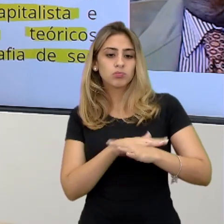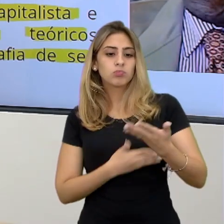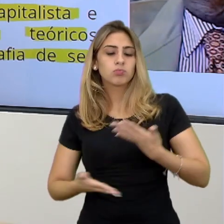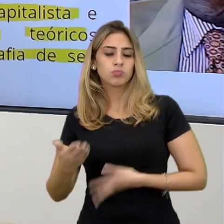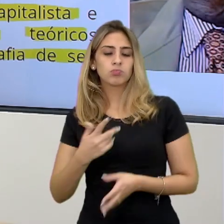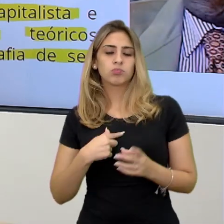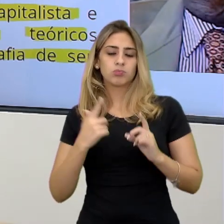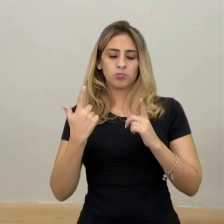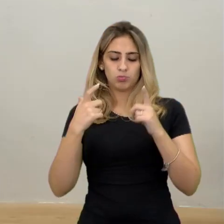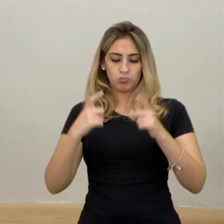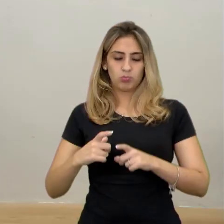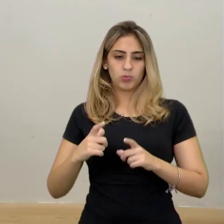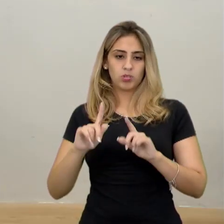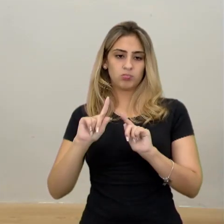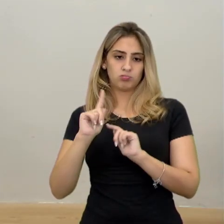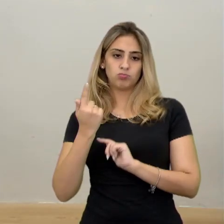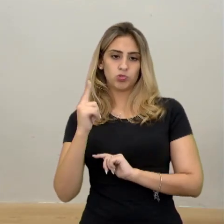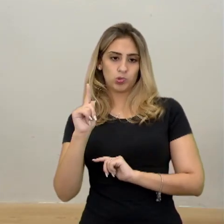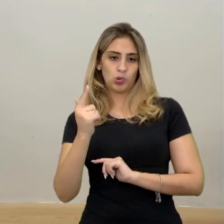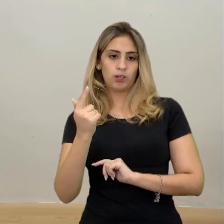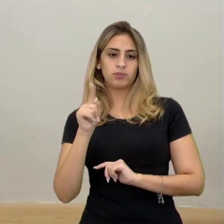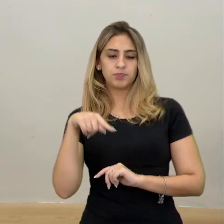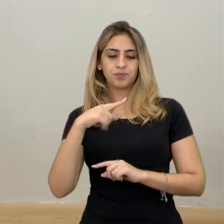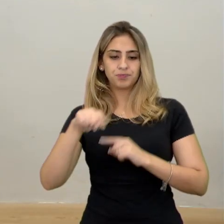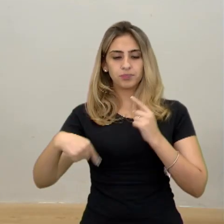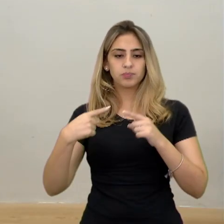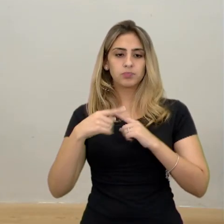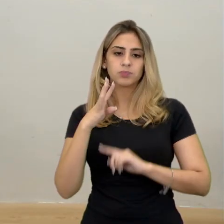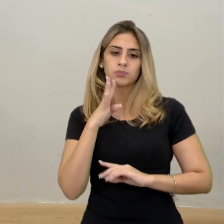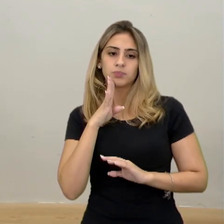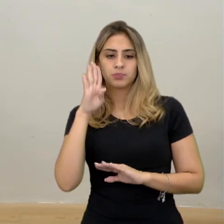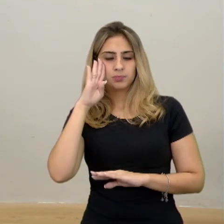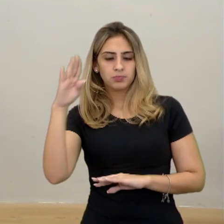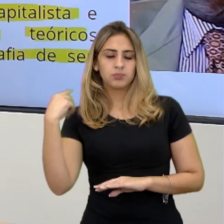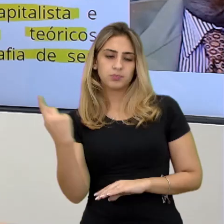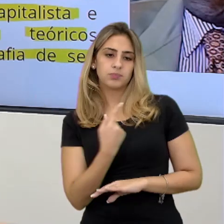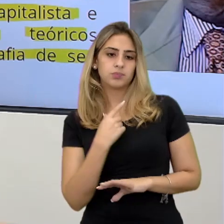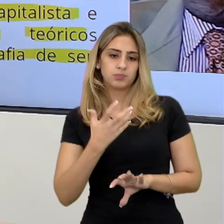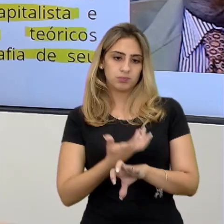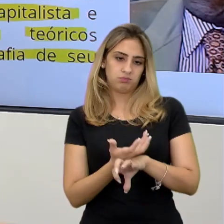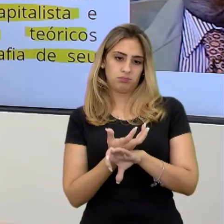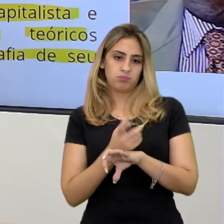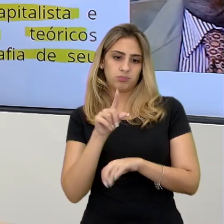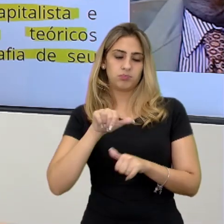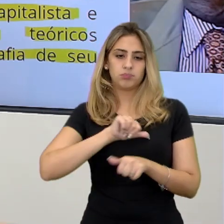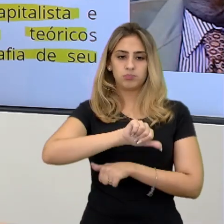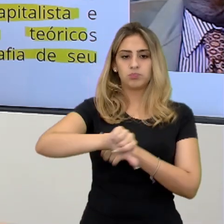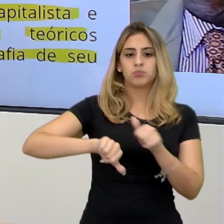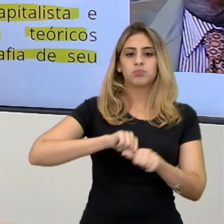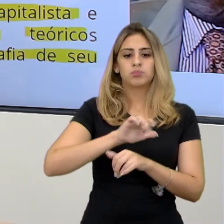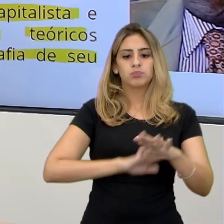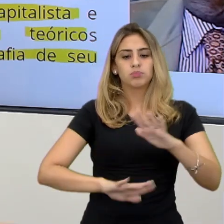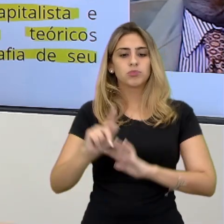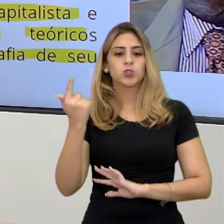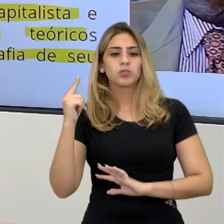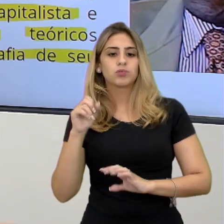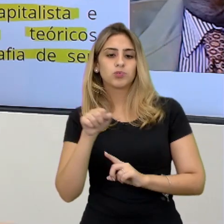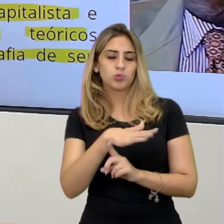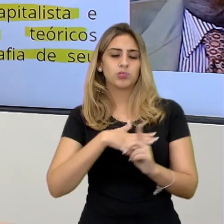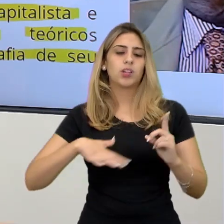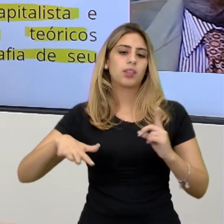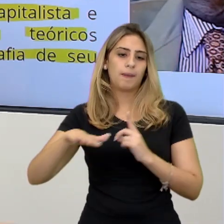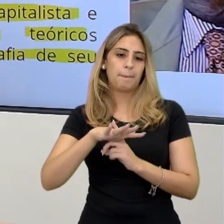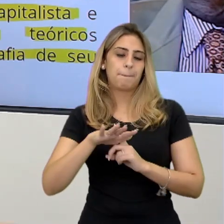espaço geográfico, que é o nosso objeto do conhecimento principal do nosso componente, que é transformações do espaço geográfico e